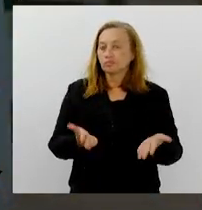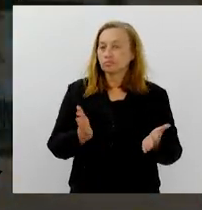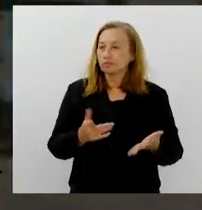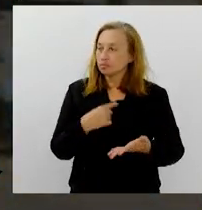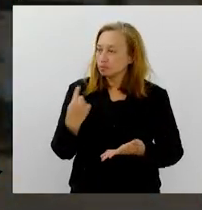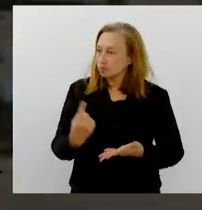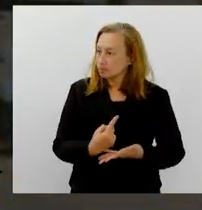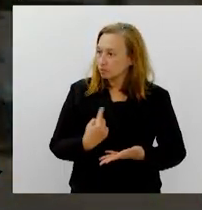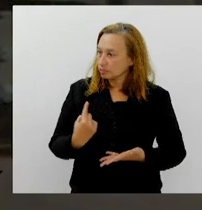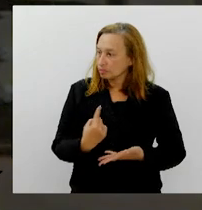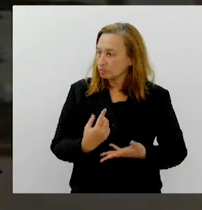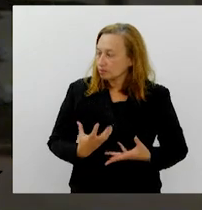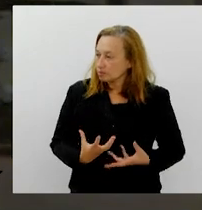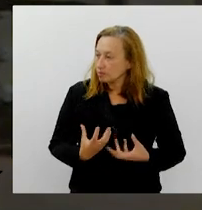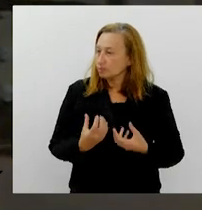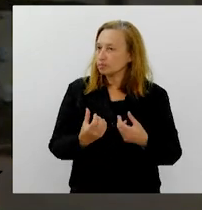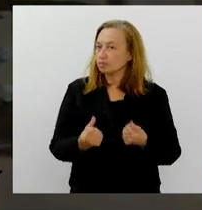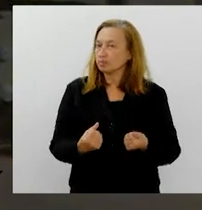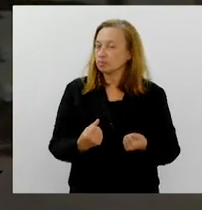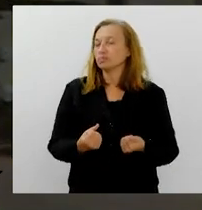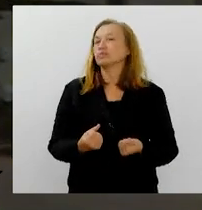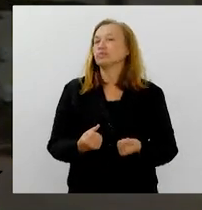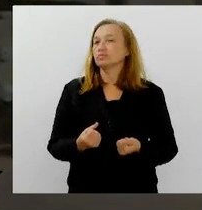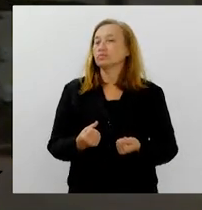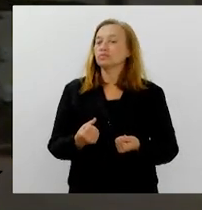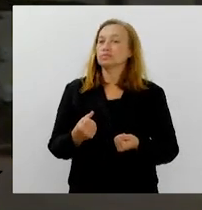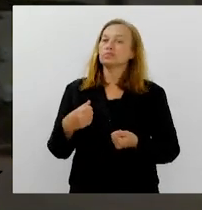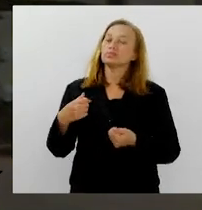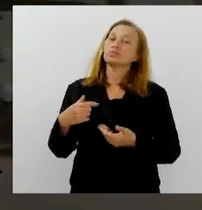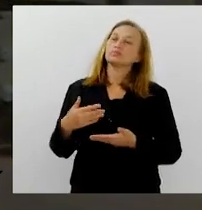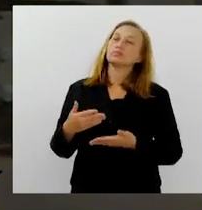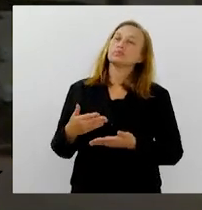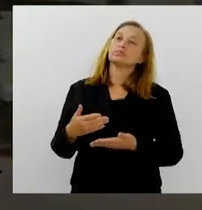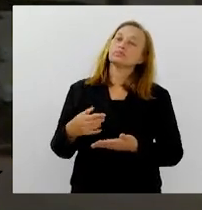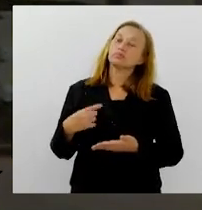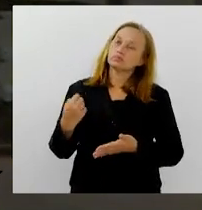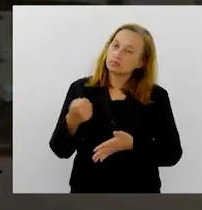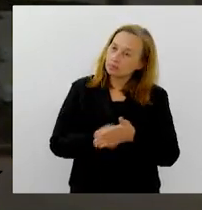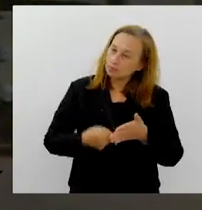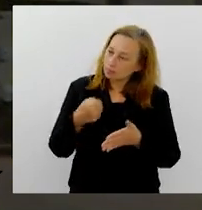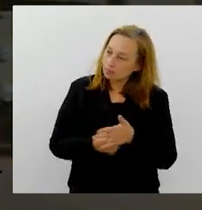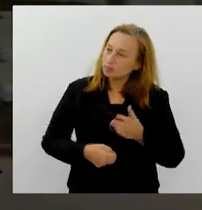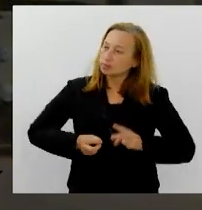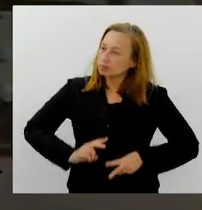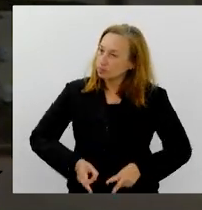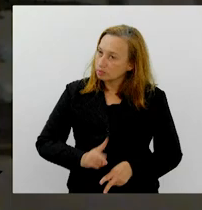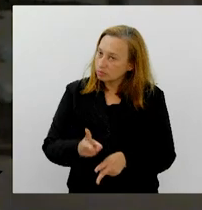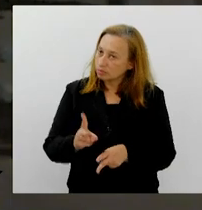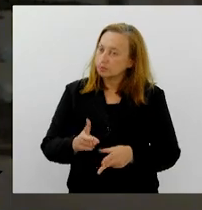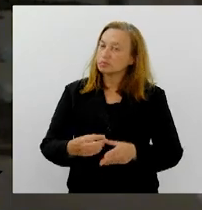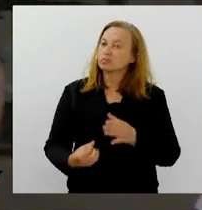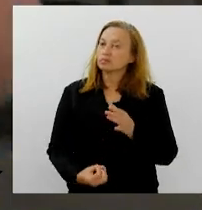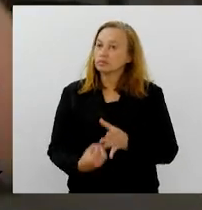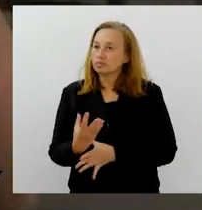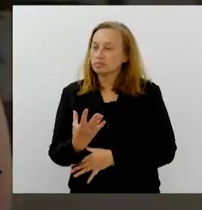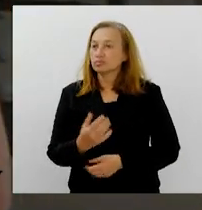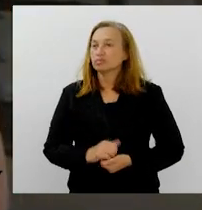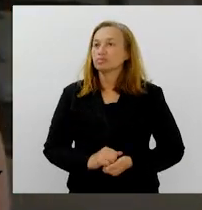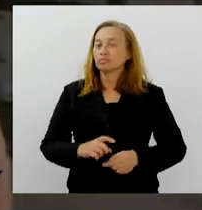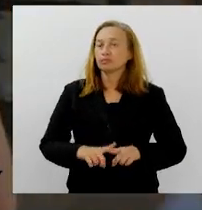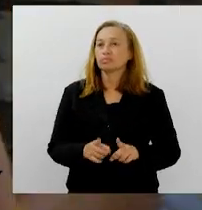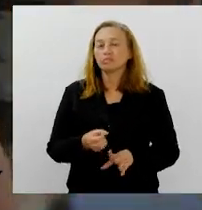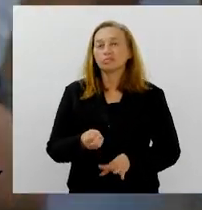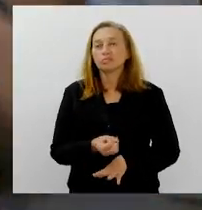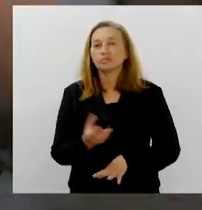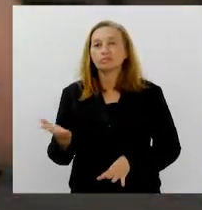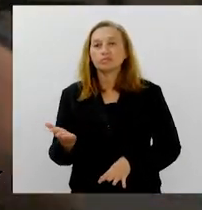beneficiários e desfrutamos desse legado. Ainda continuamos lutando, ainda continuamos construindo, mas quando a gente